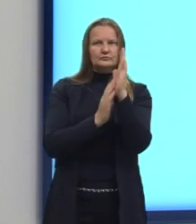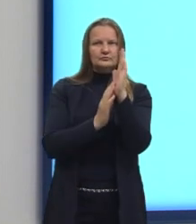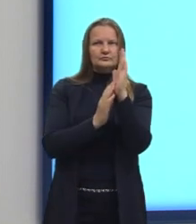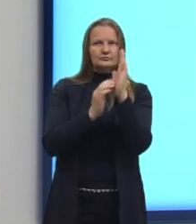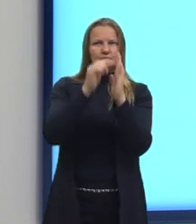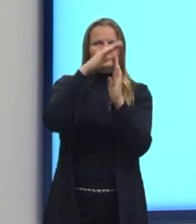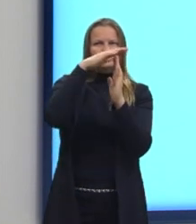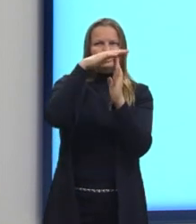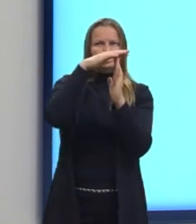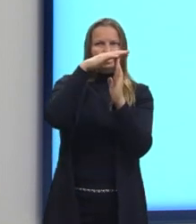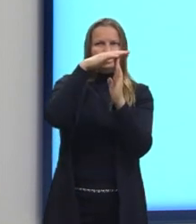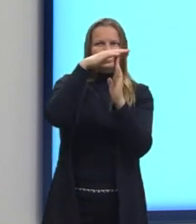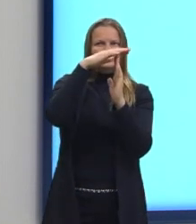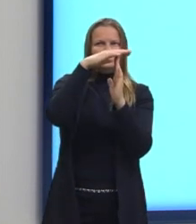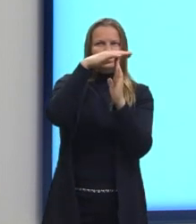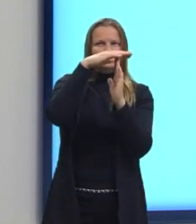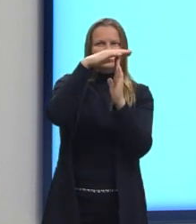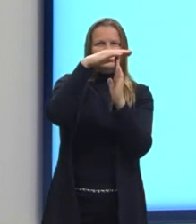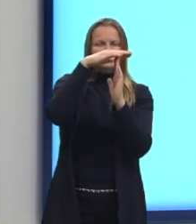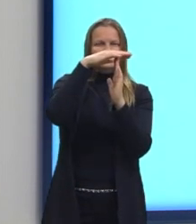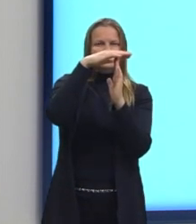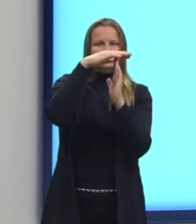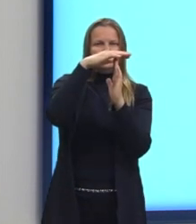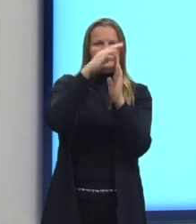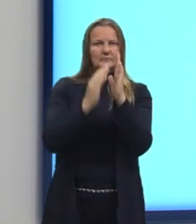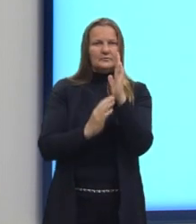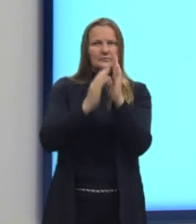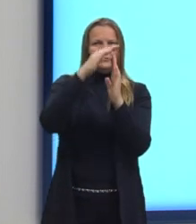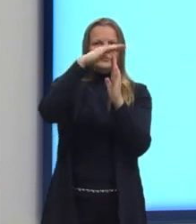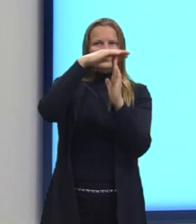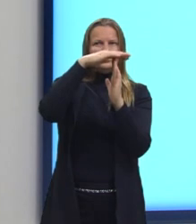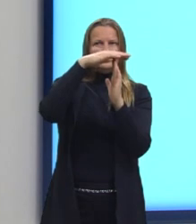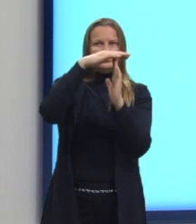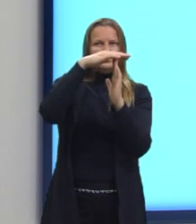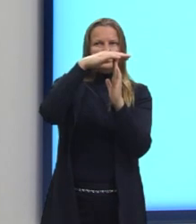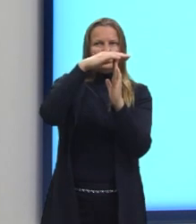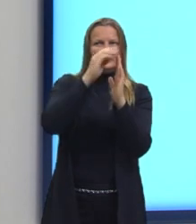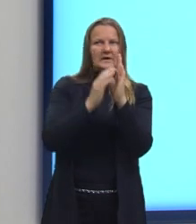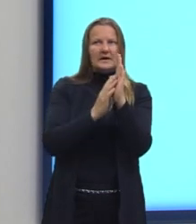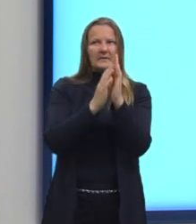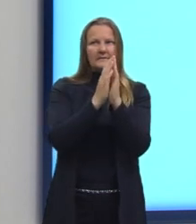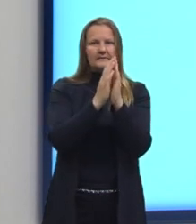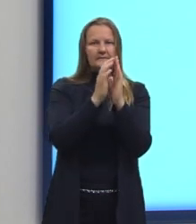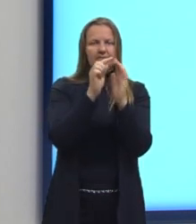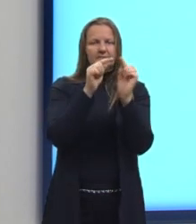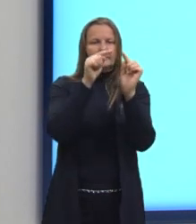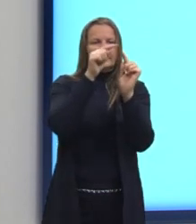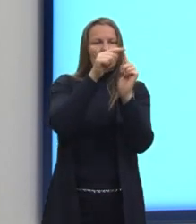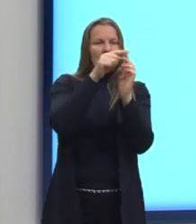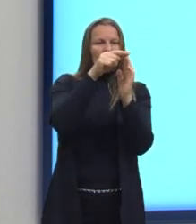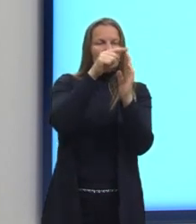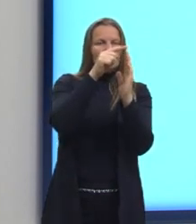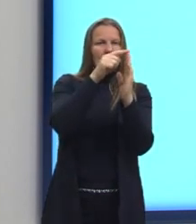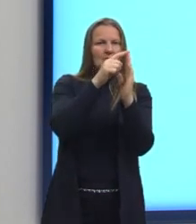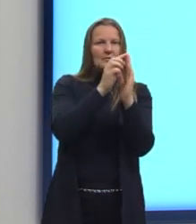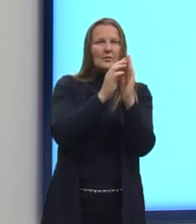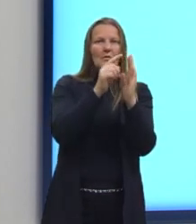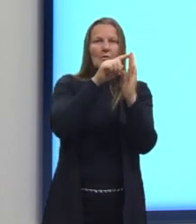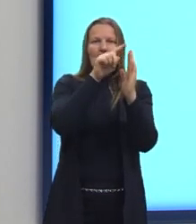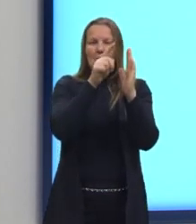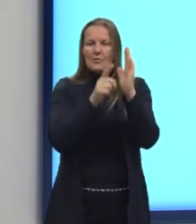uma fase digamos aqui o ponto mais alto da nossa onda Até outro ponto mais alto dessa onda